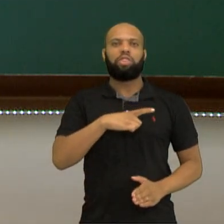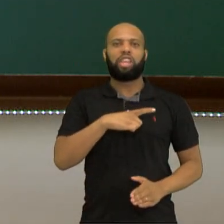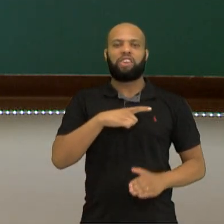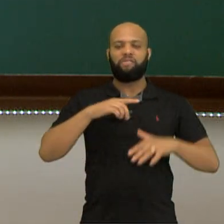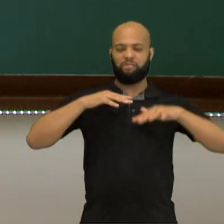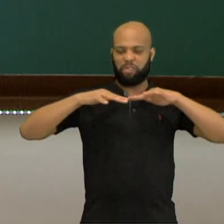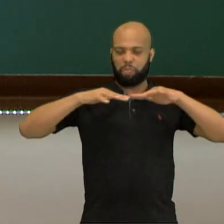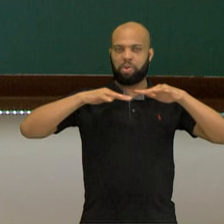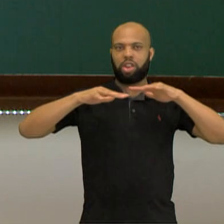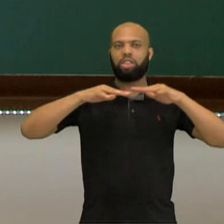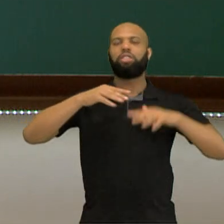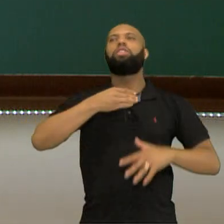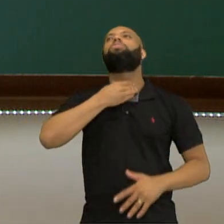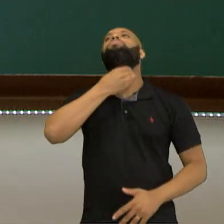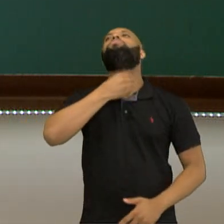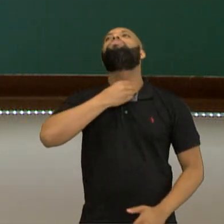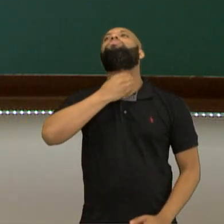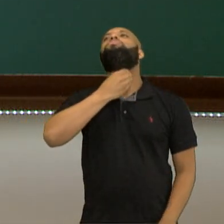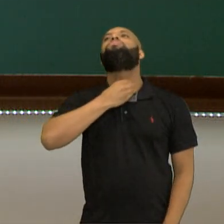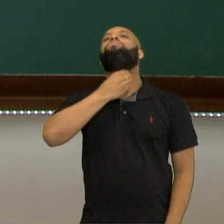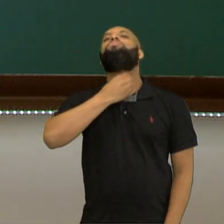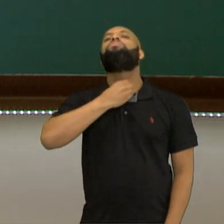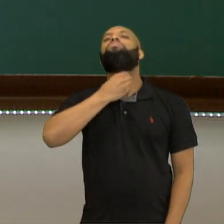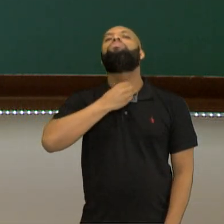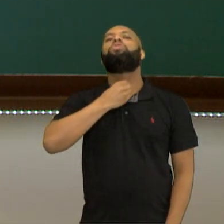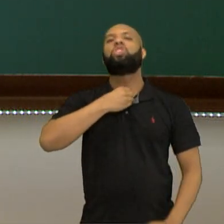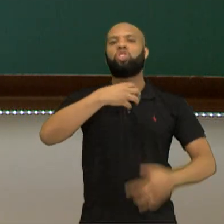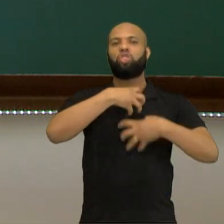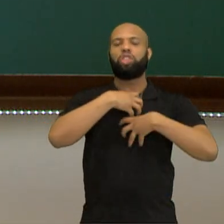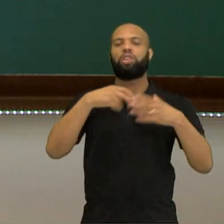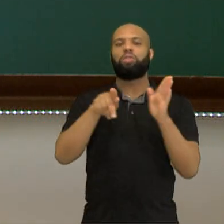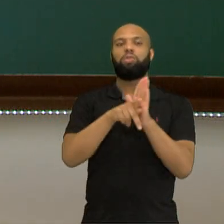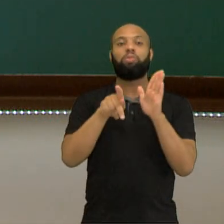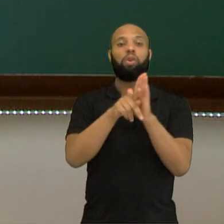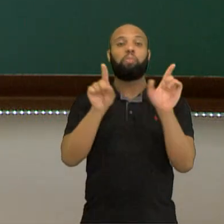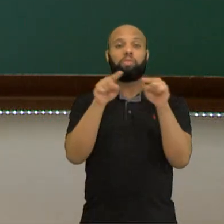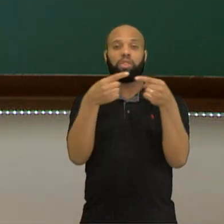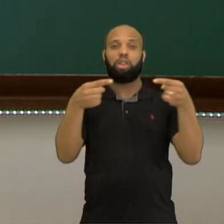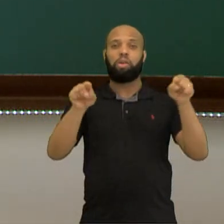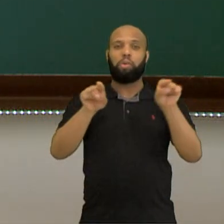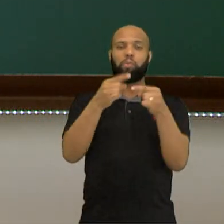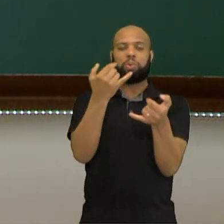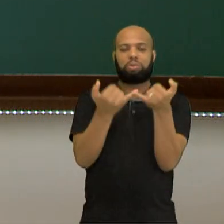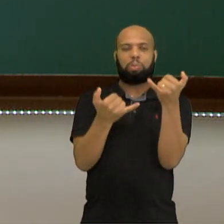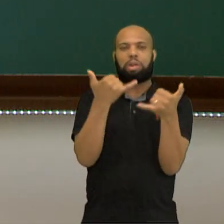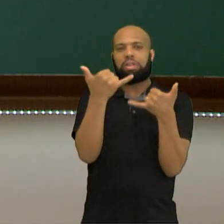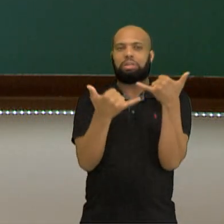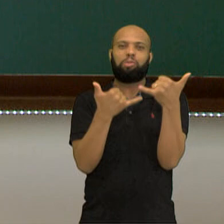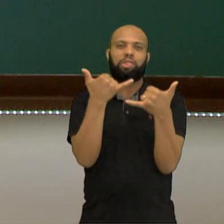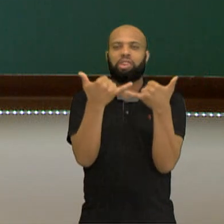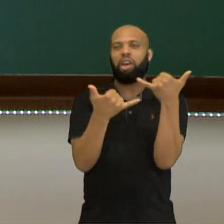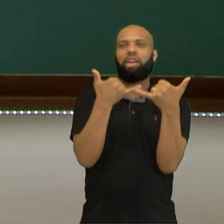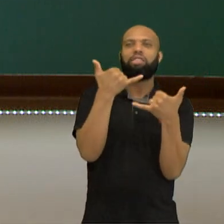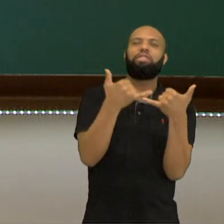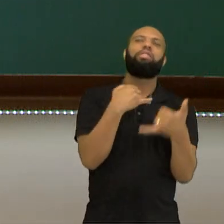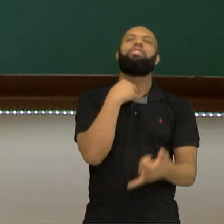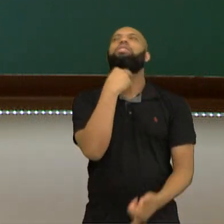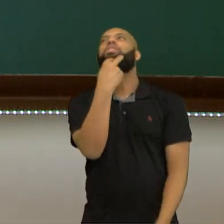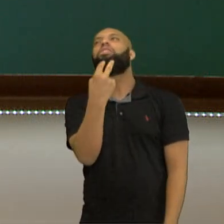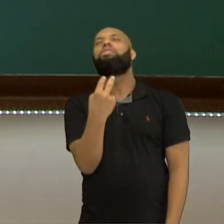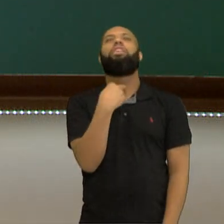I see trees of green, red roses too. Lembra Louis